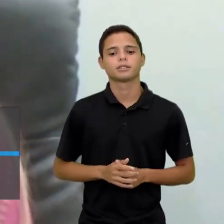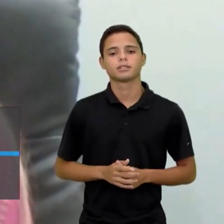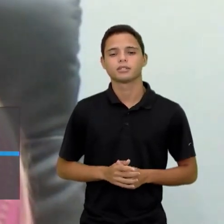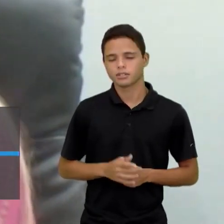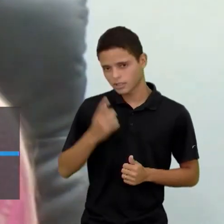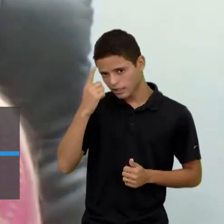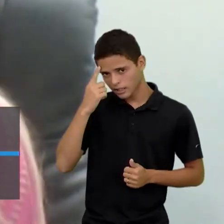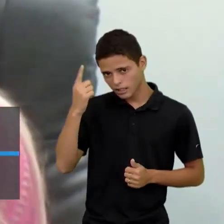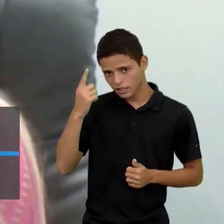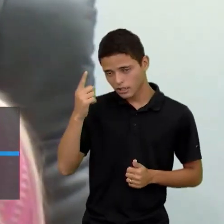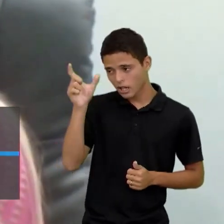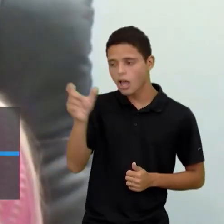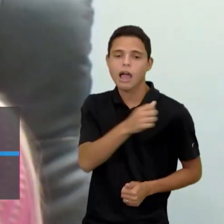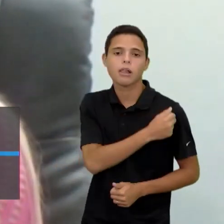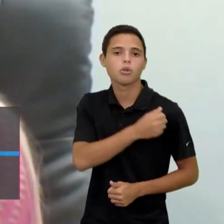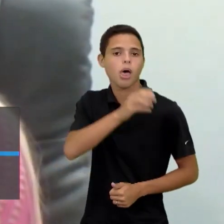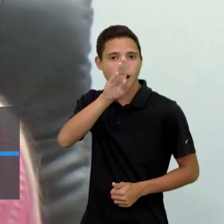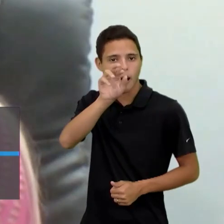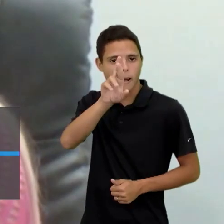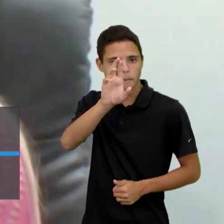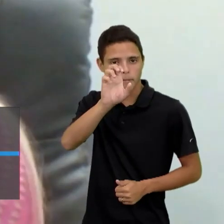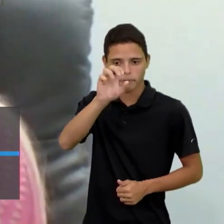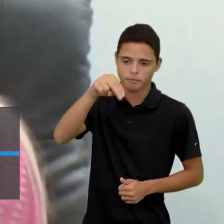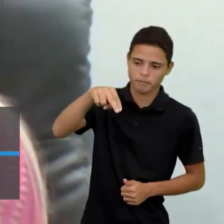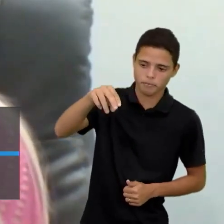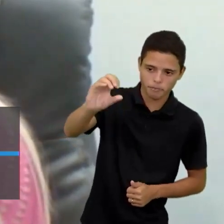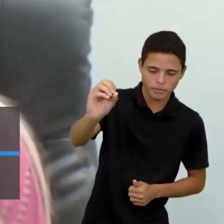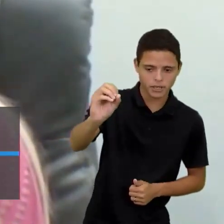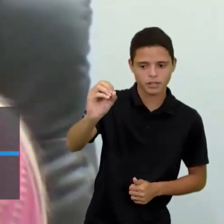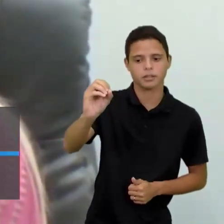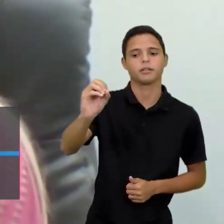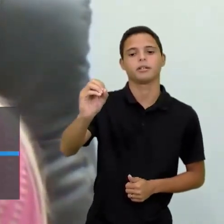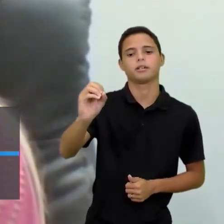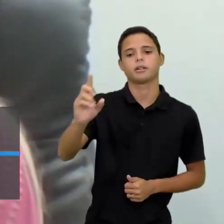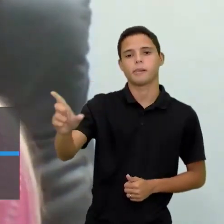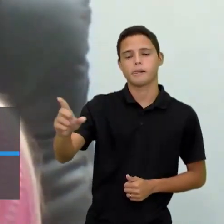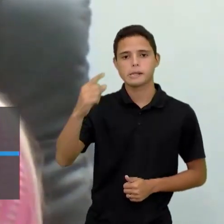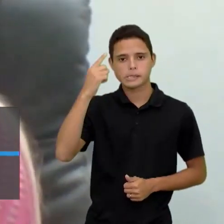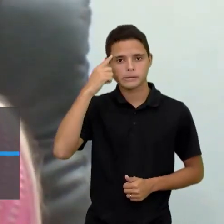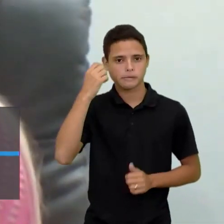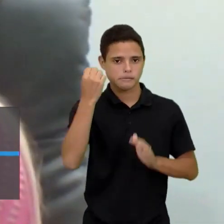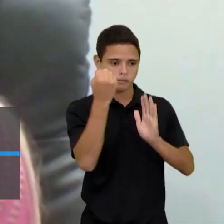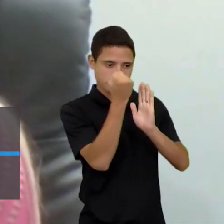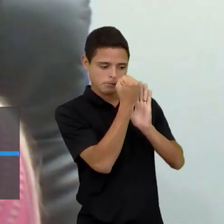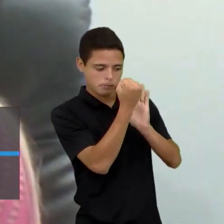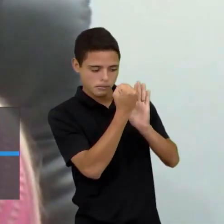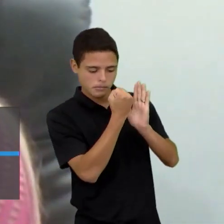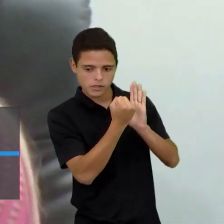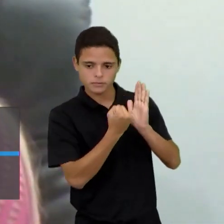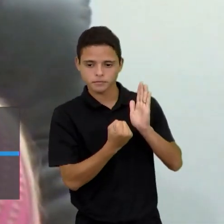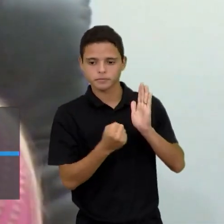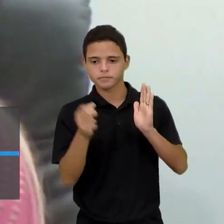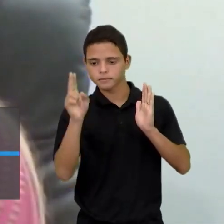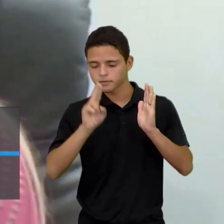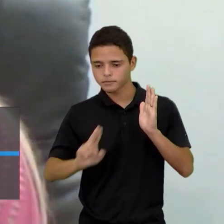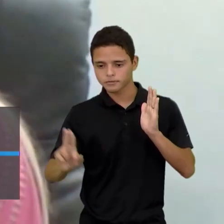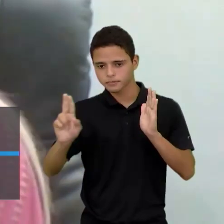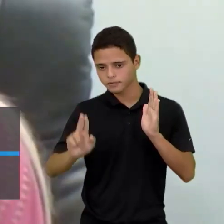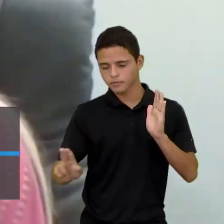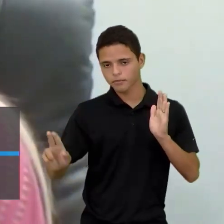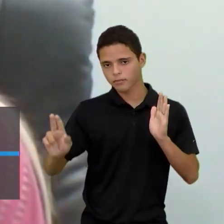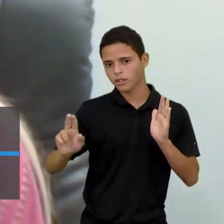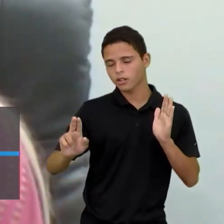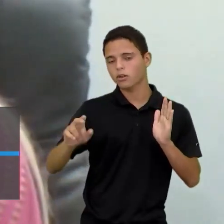que é o Breno, na atividade que tem o engrossador de lápis e tudo com EVA que eu engrosso para